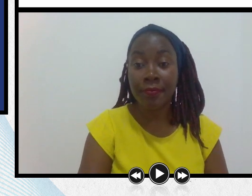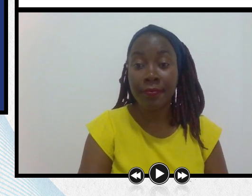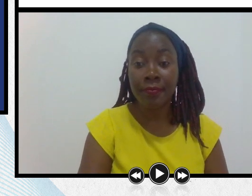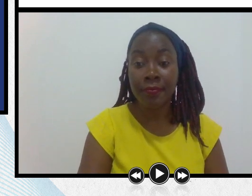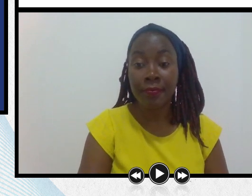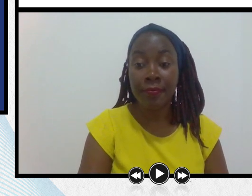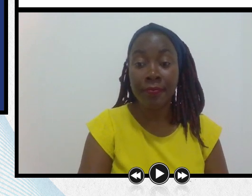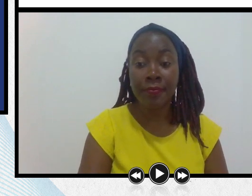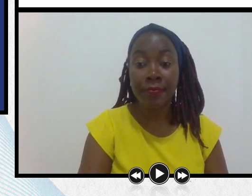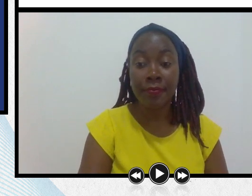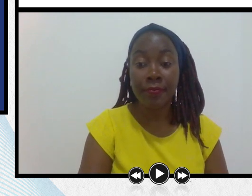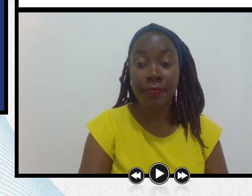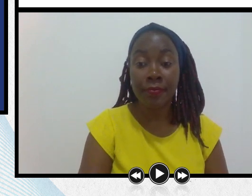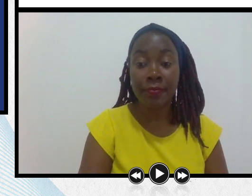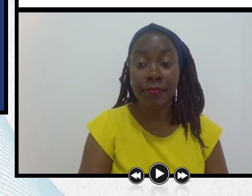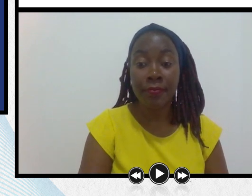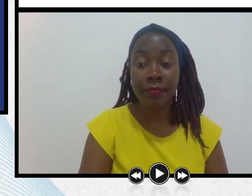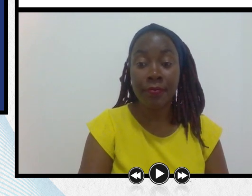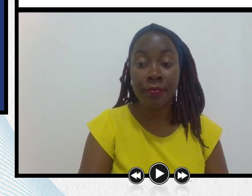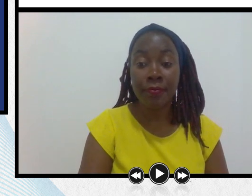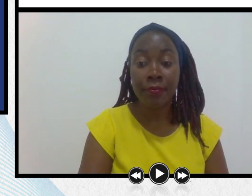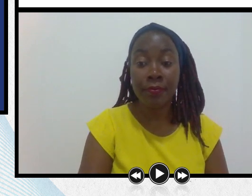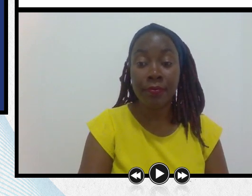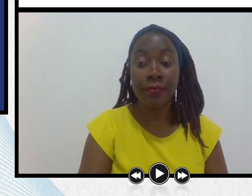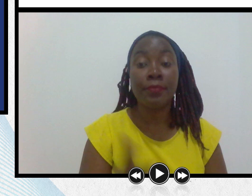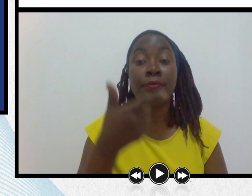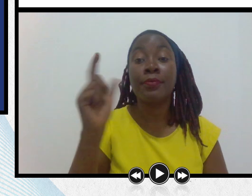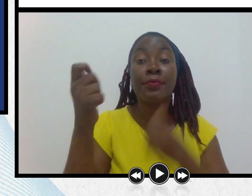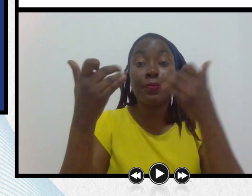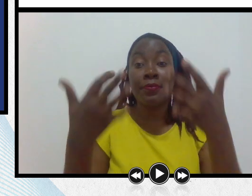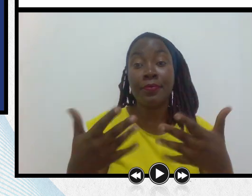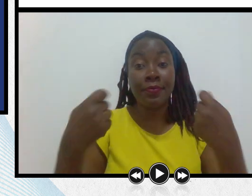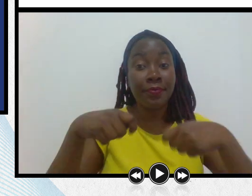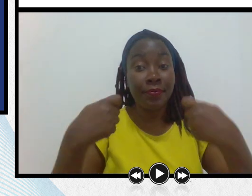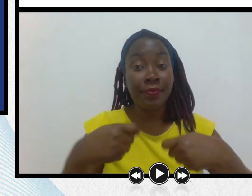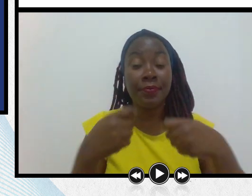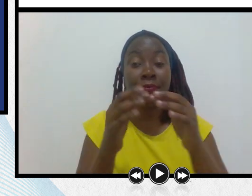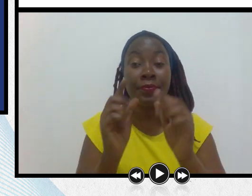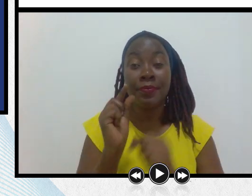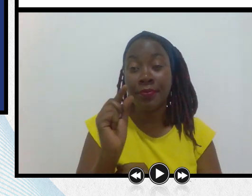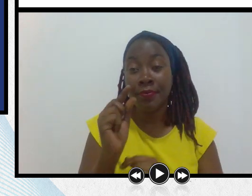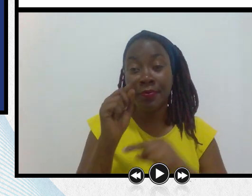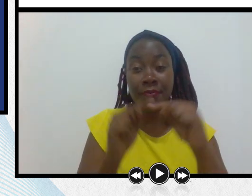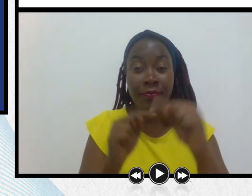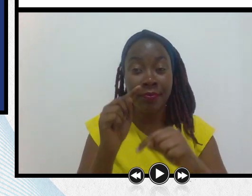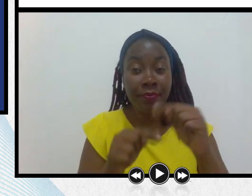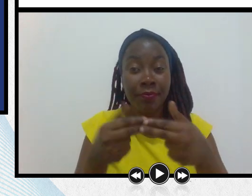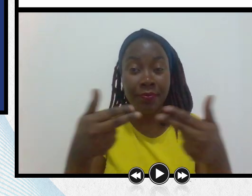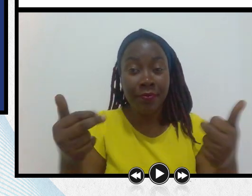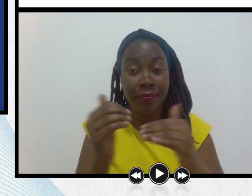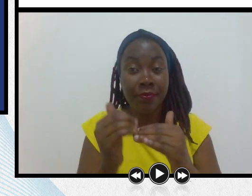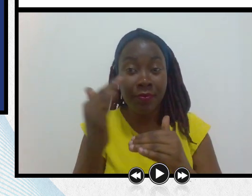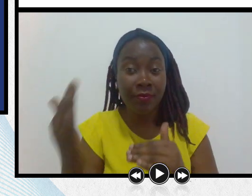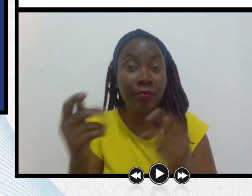também, outro aspecto que a gente fala muito a respeito da necessidade de poucos insumos para resultados adequados, insumos externos, as pessoas não precisam ficar